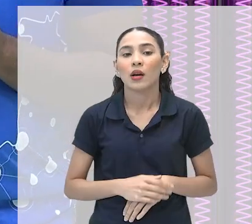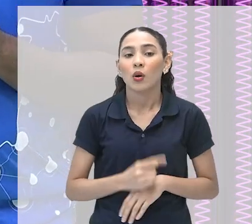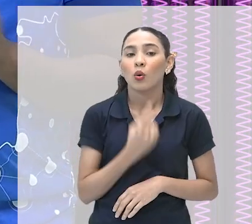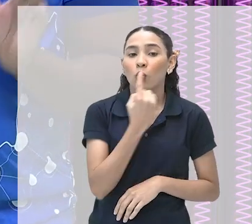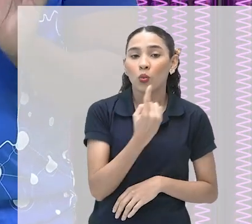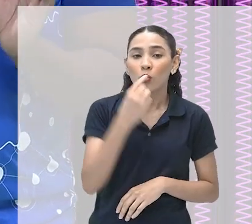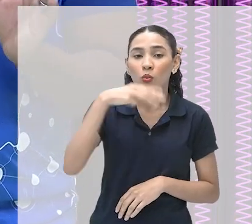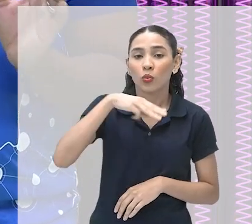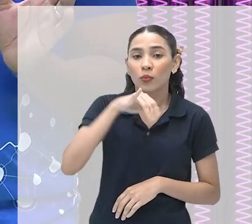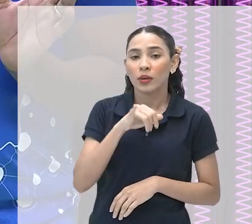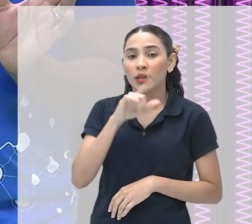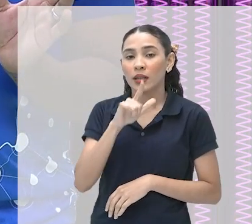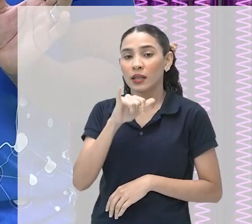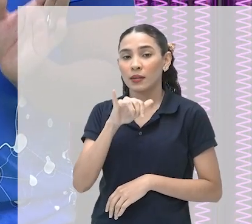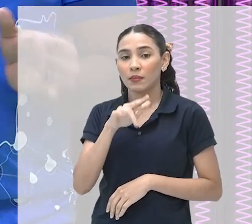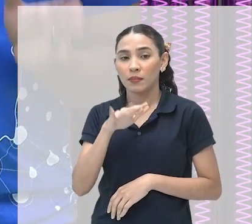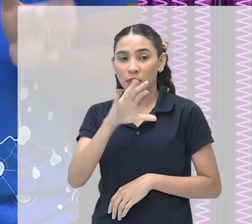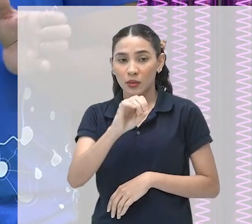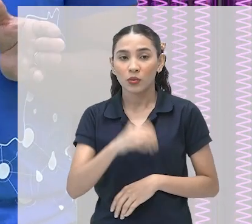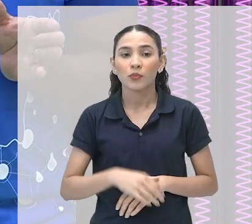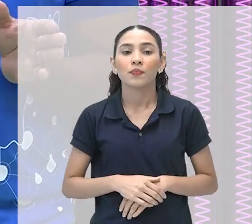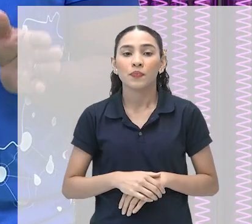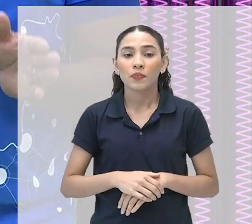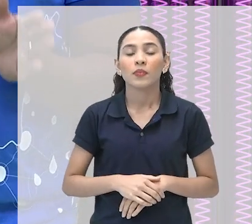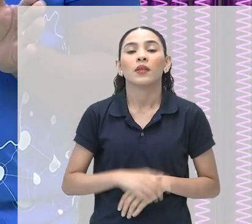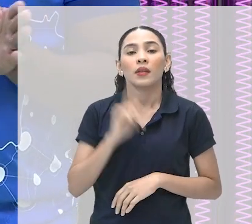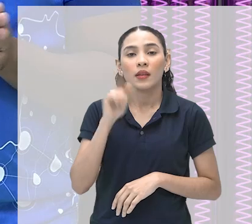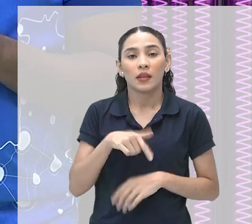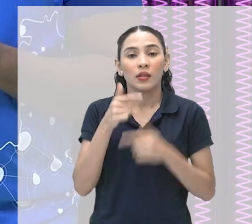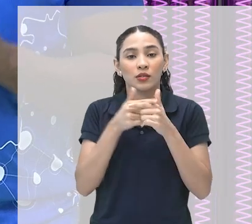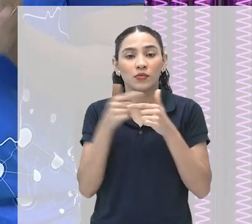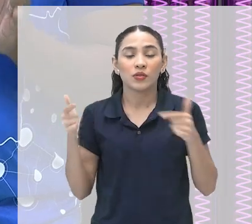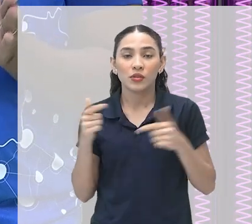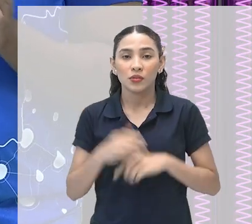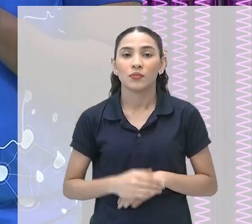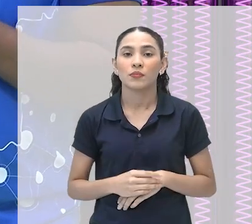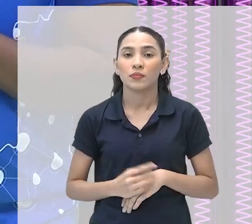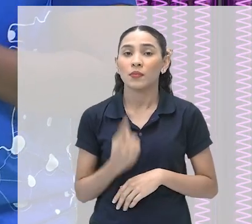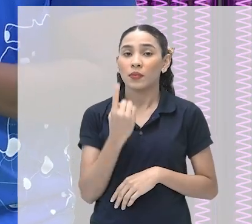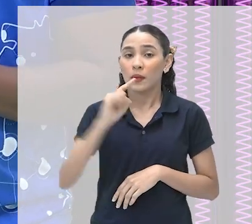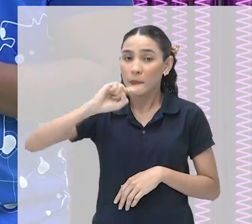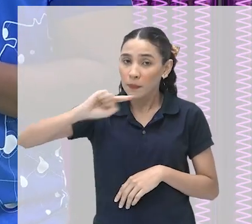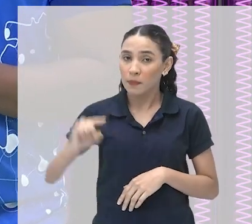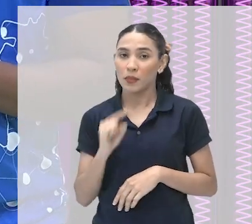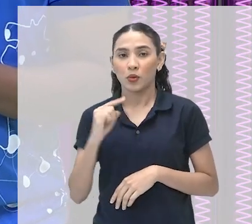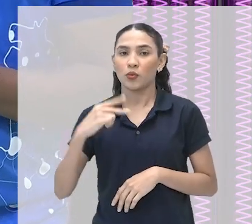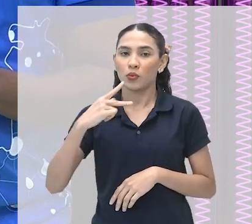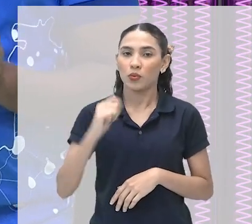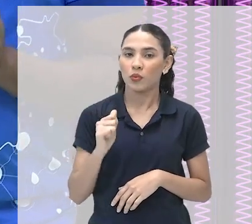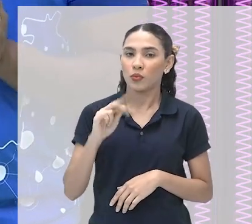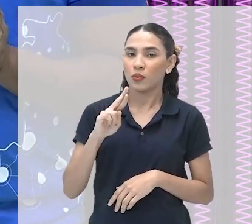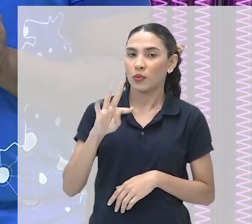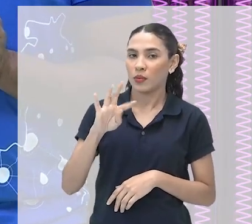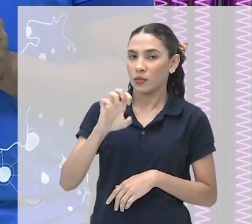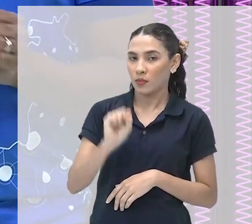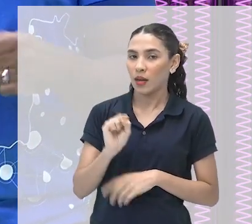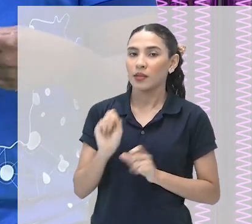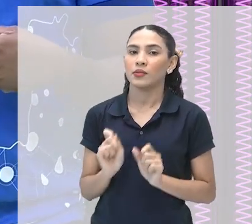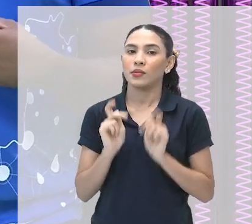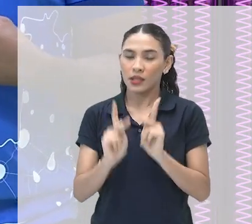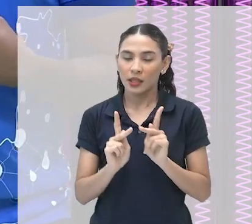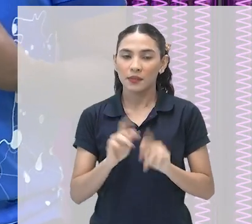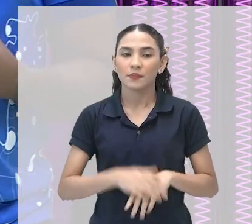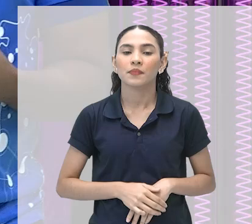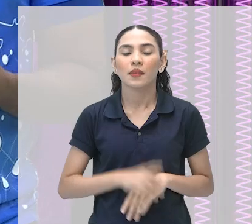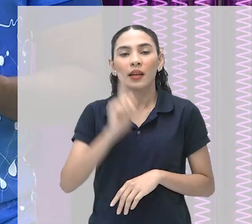milímetro, eu vou pegar o milímetro, e esse milímetro eu vou dividir em 1000 partes. Muito bem, essas 1000